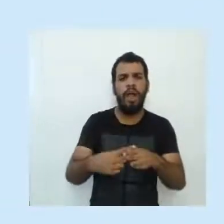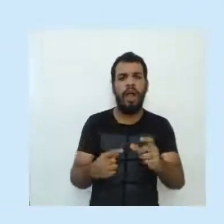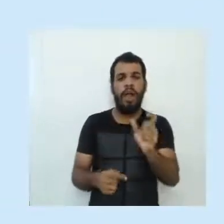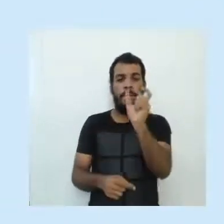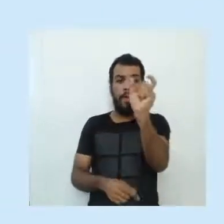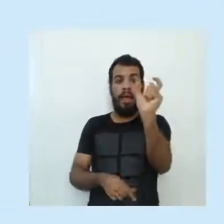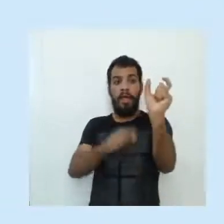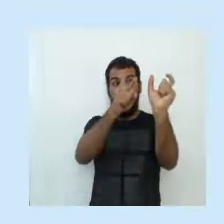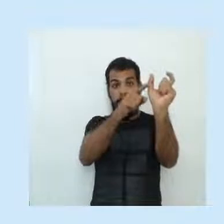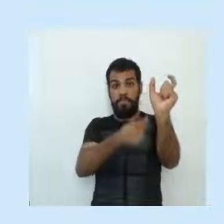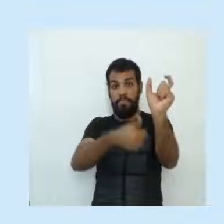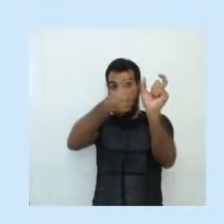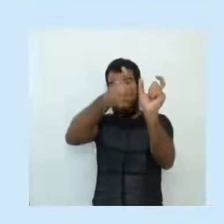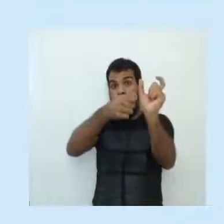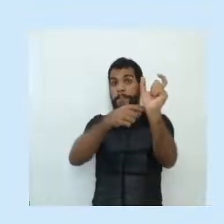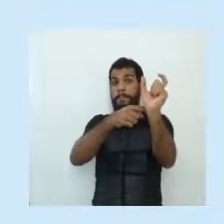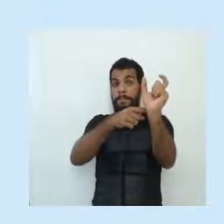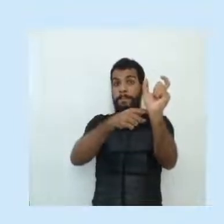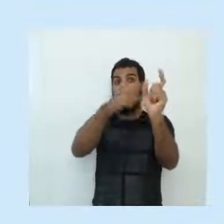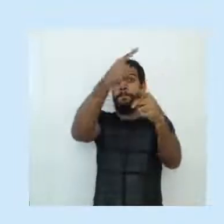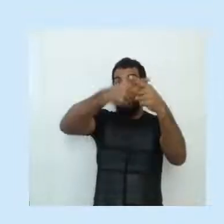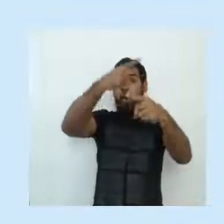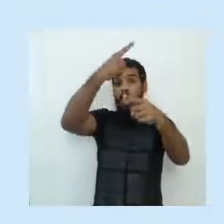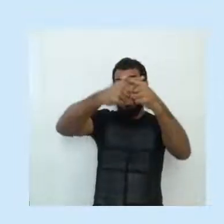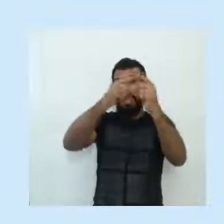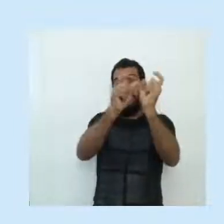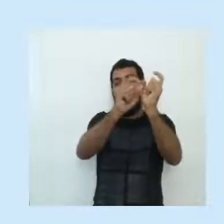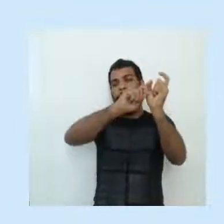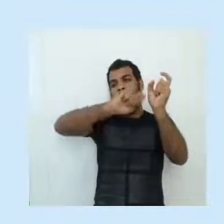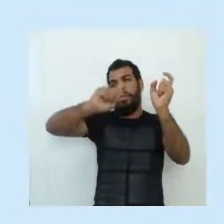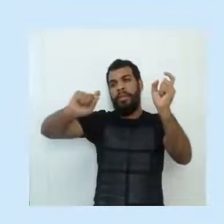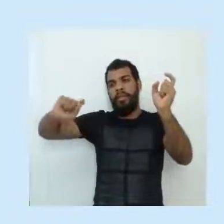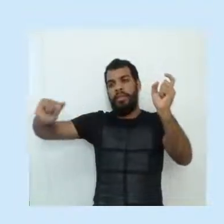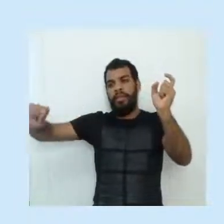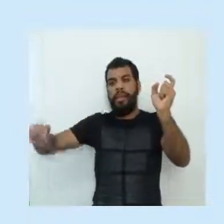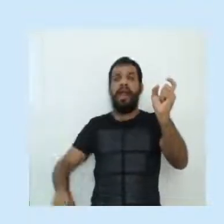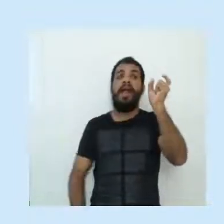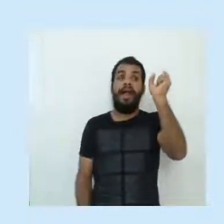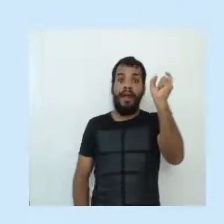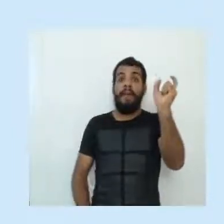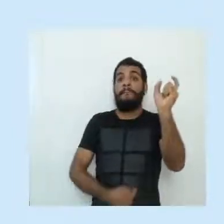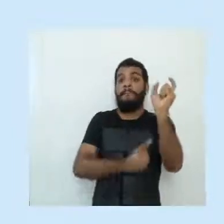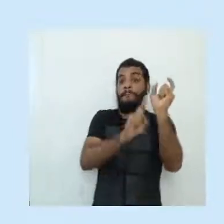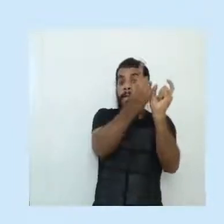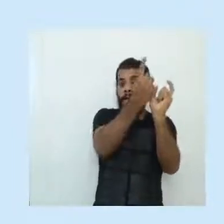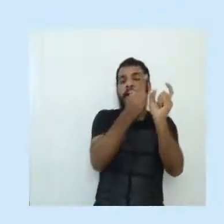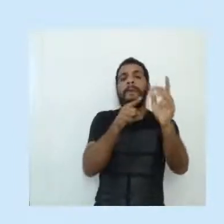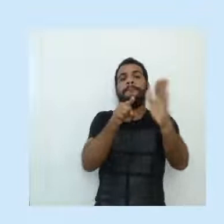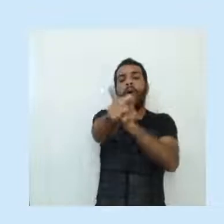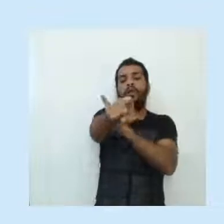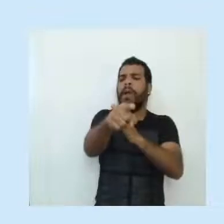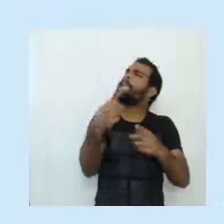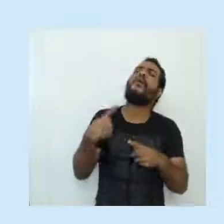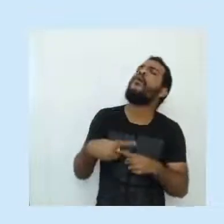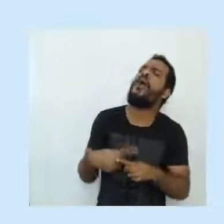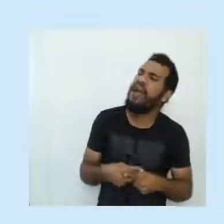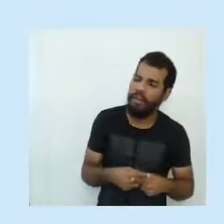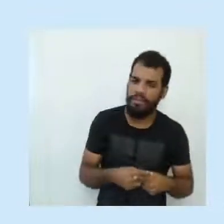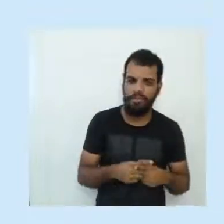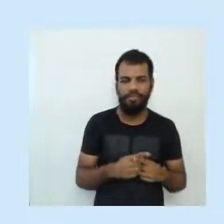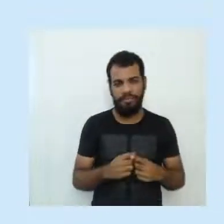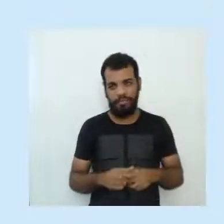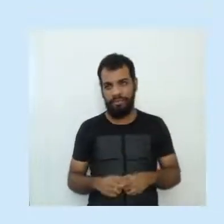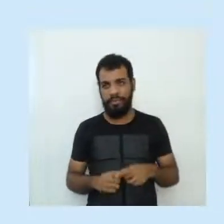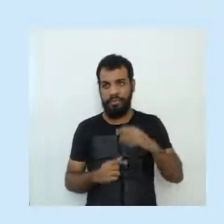porquê separado sem acento equivaler no sentido à expressão pelo qual, ok? A gente também tem